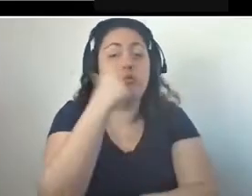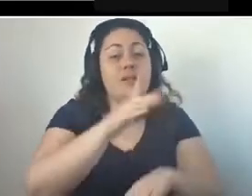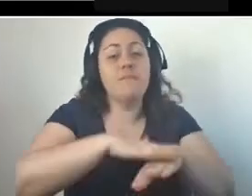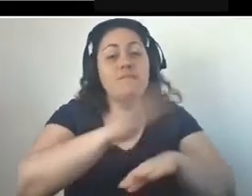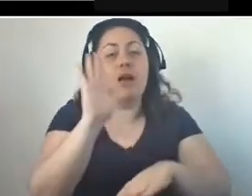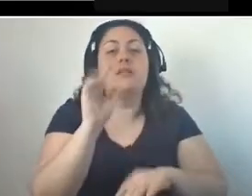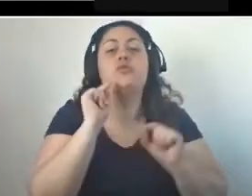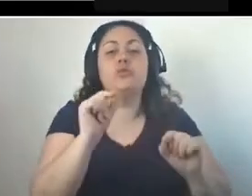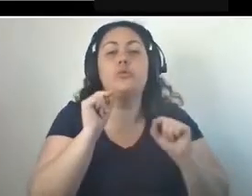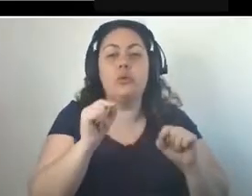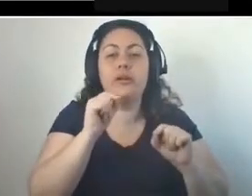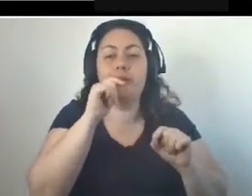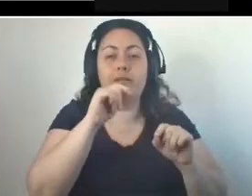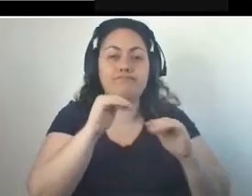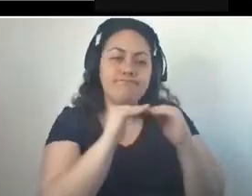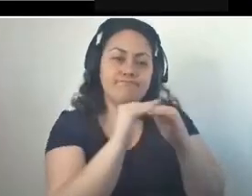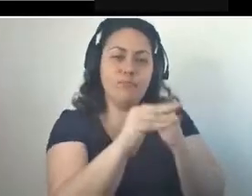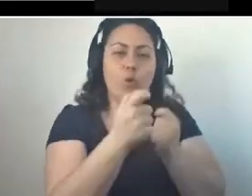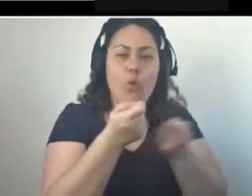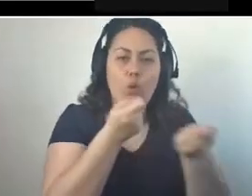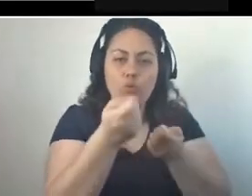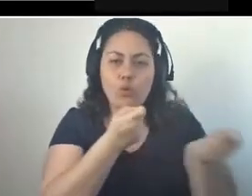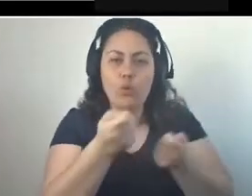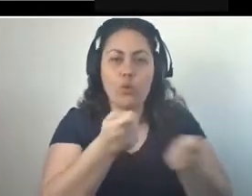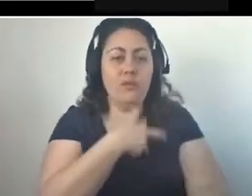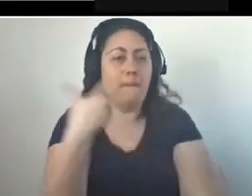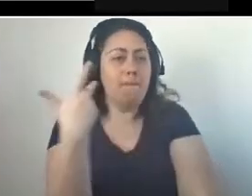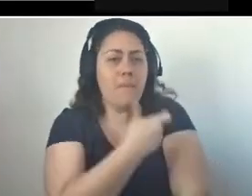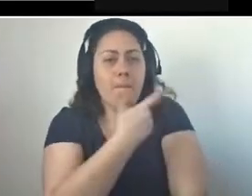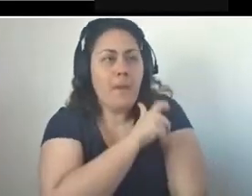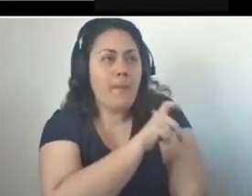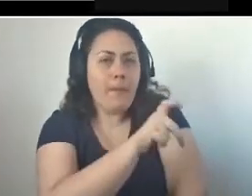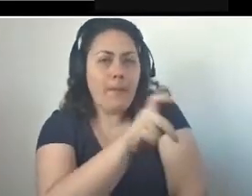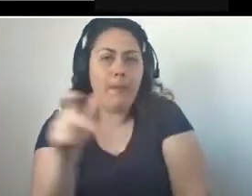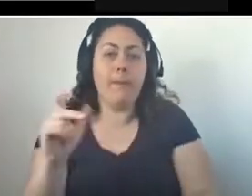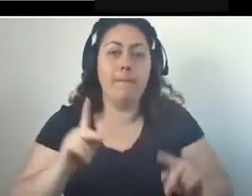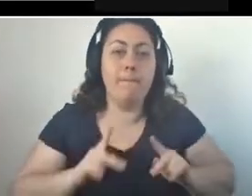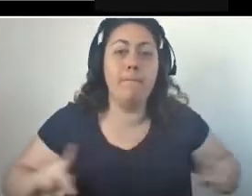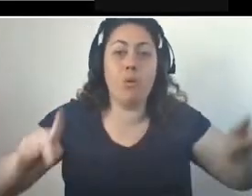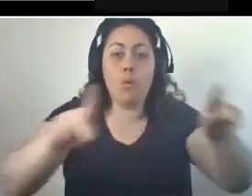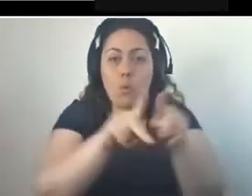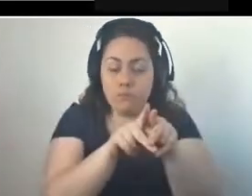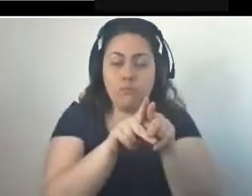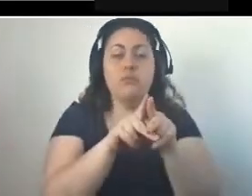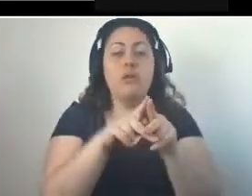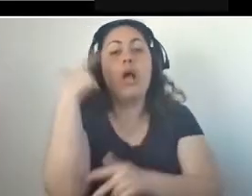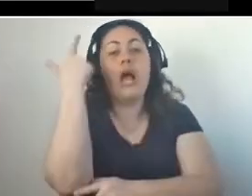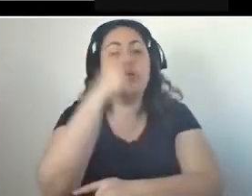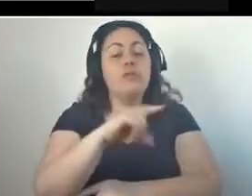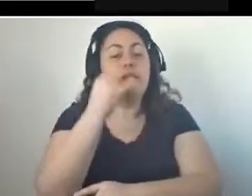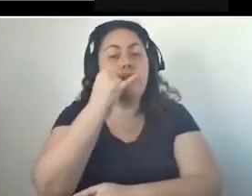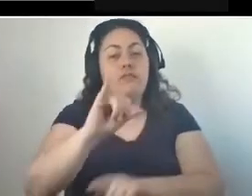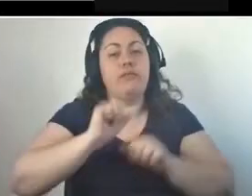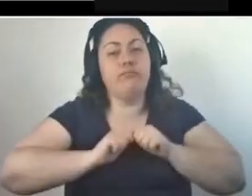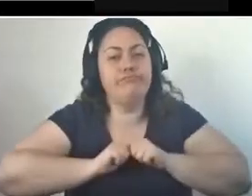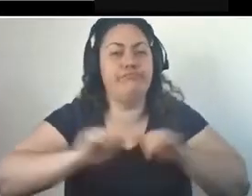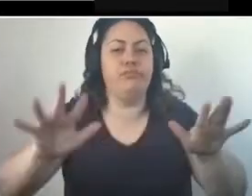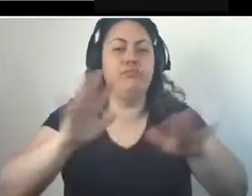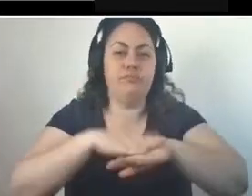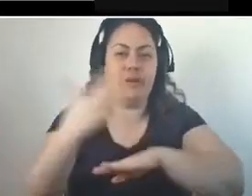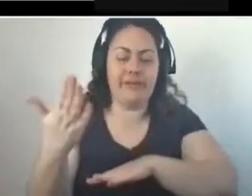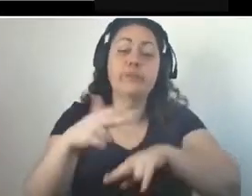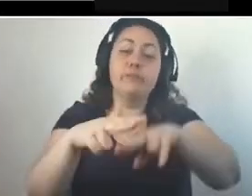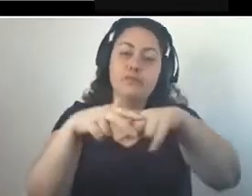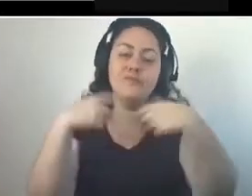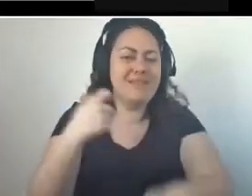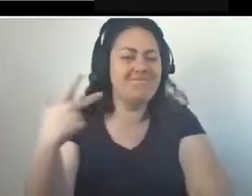chegue na pessoa que está mais suscetível. É isso que a gente precisa fazer. A gente precisa vacinar